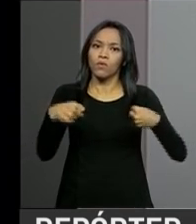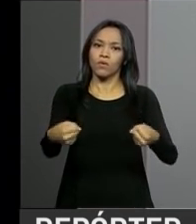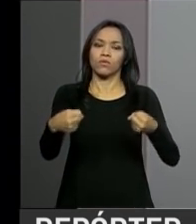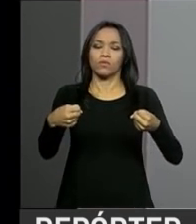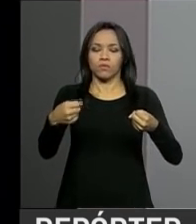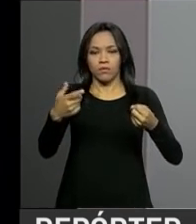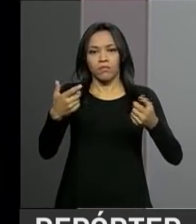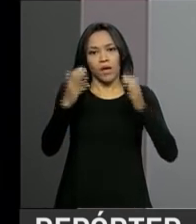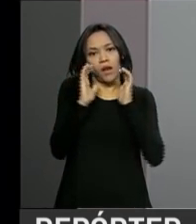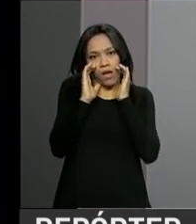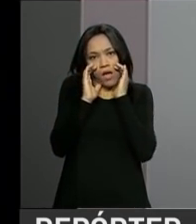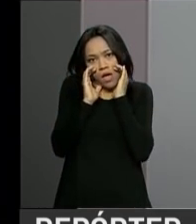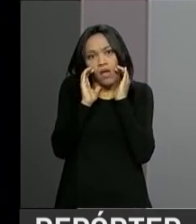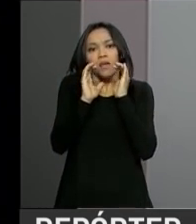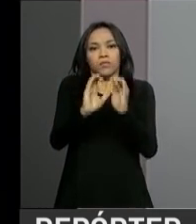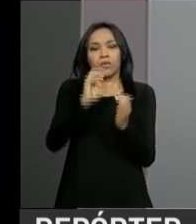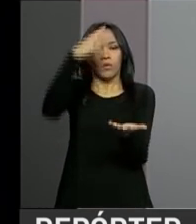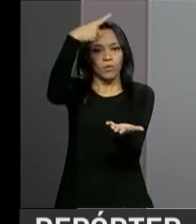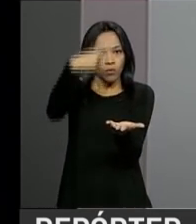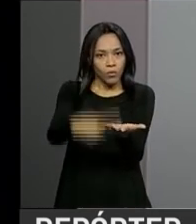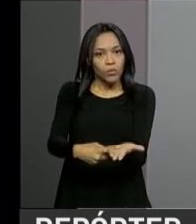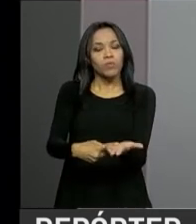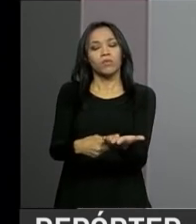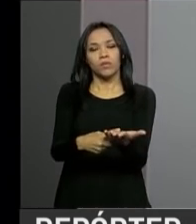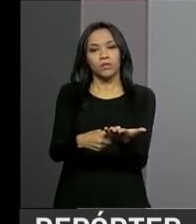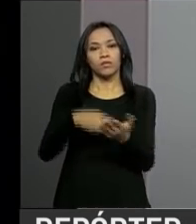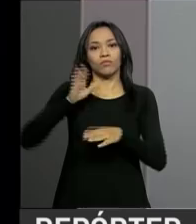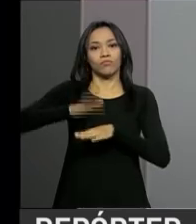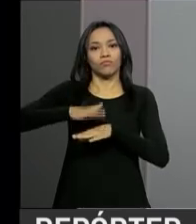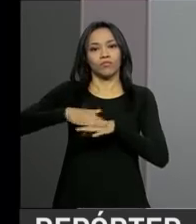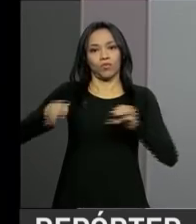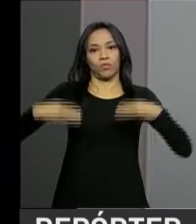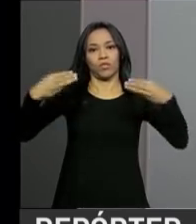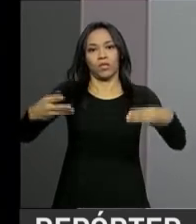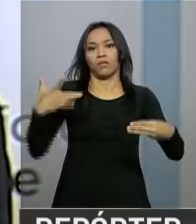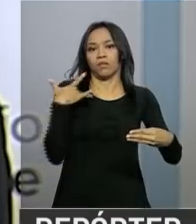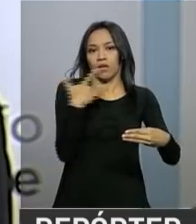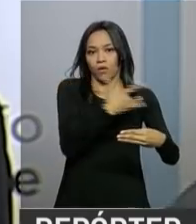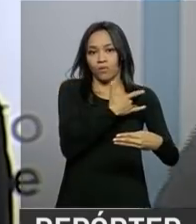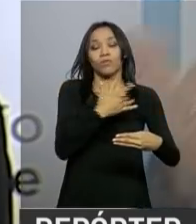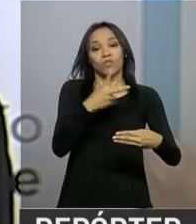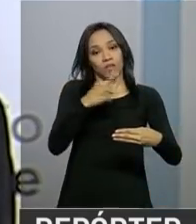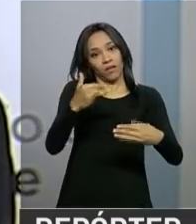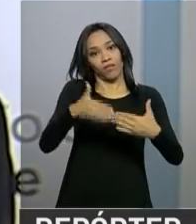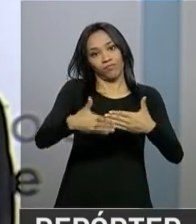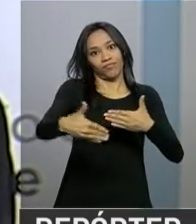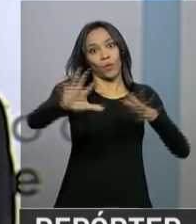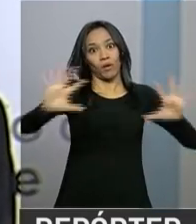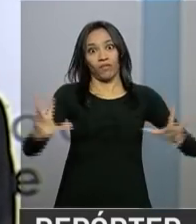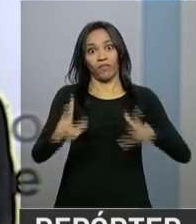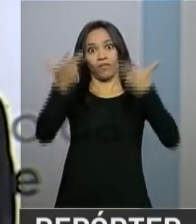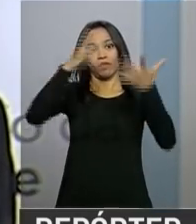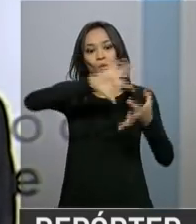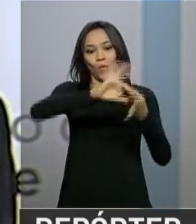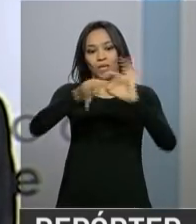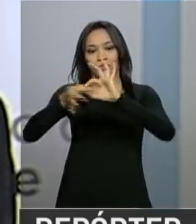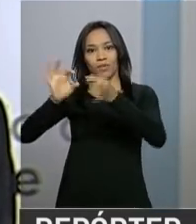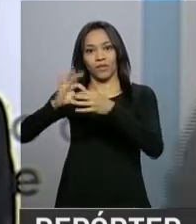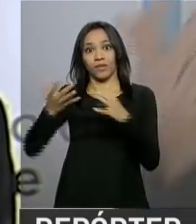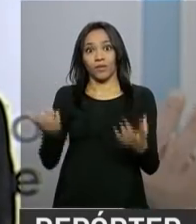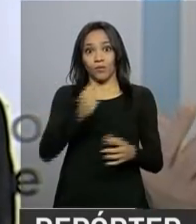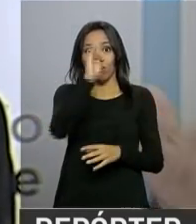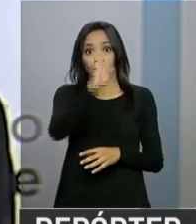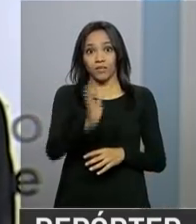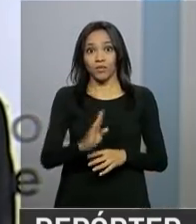obrigações assum pelo Ministério da Saúde integralmente com o evento Olimpíadas porque é o Brasil eh sendo visto por